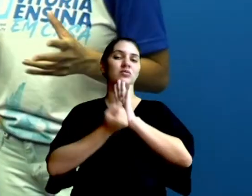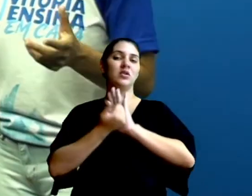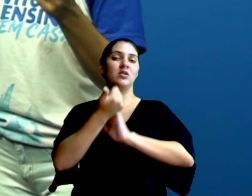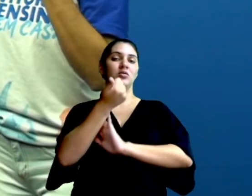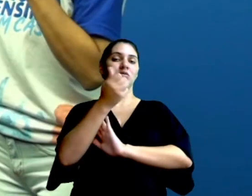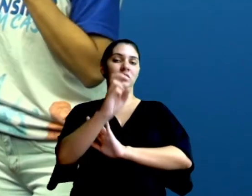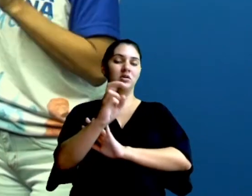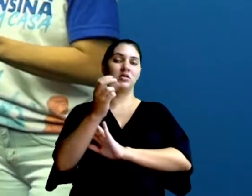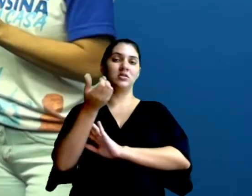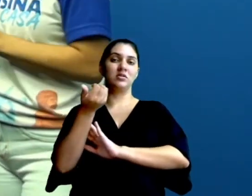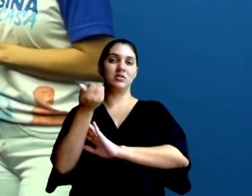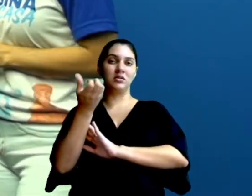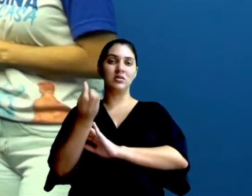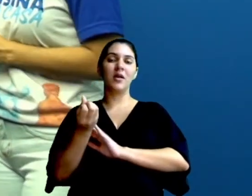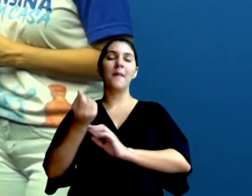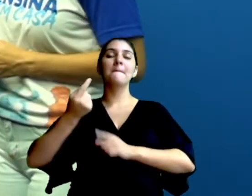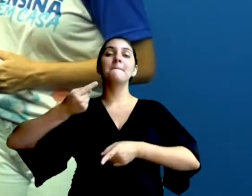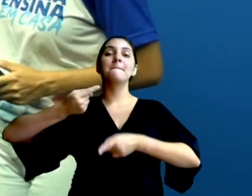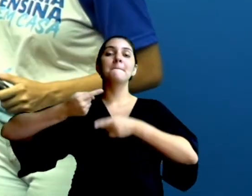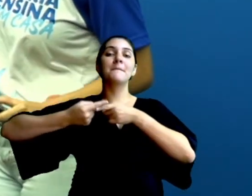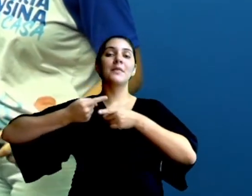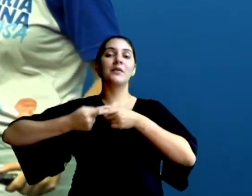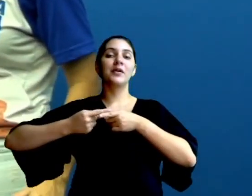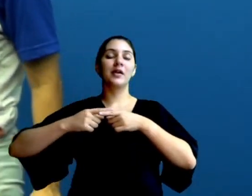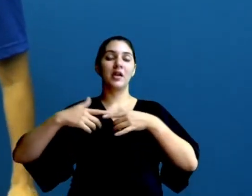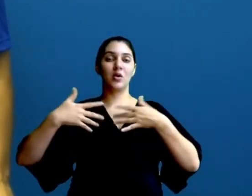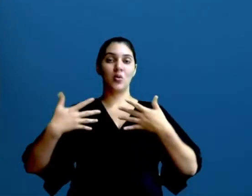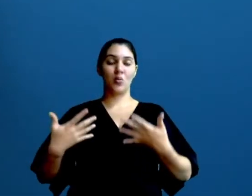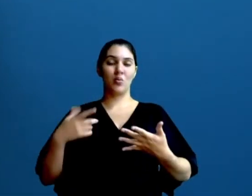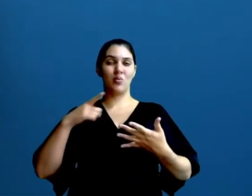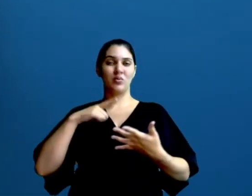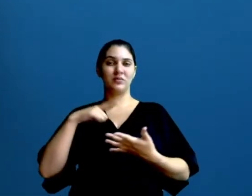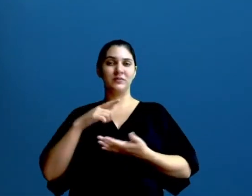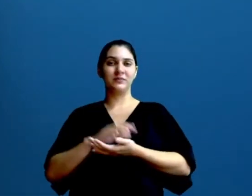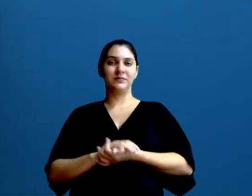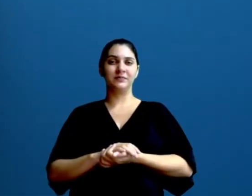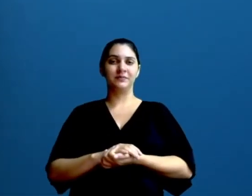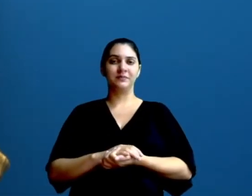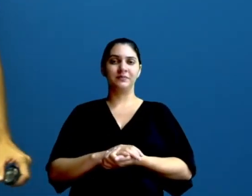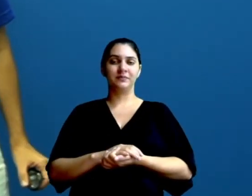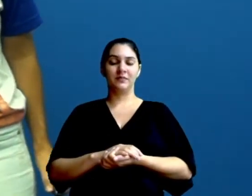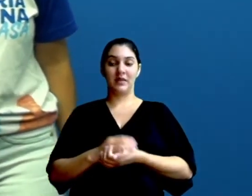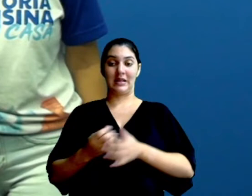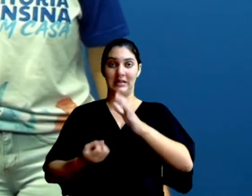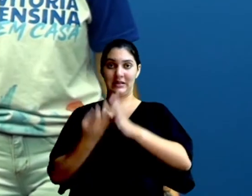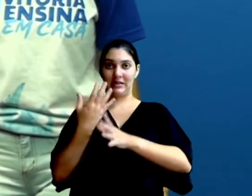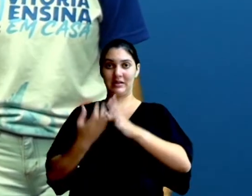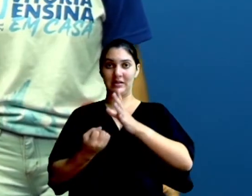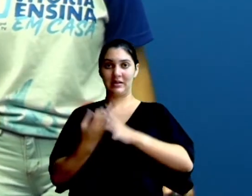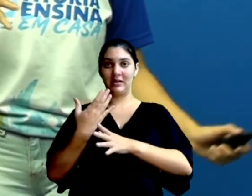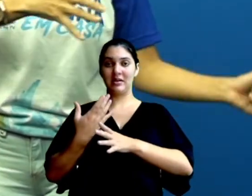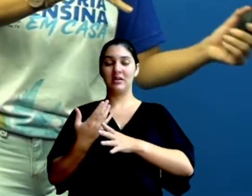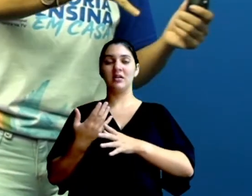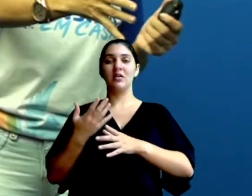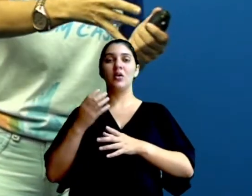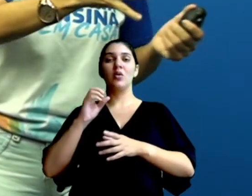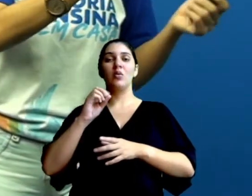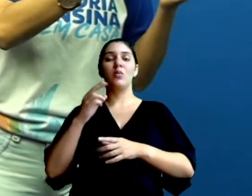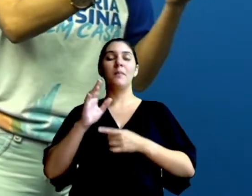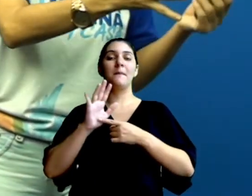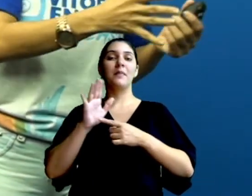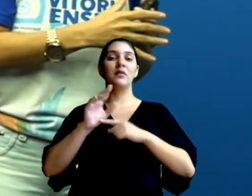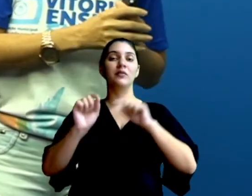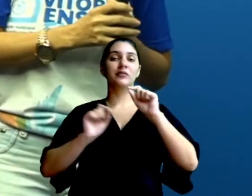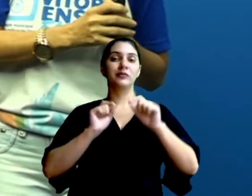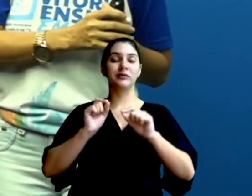XV, XVI. Por quê? Porque é quando se dá essa criação ou estabelecimento de